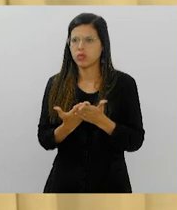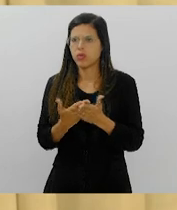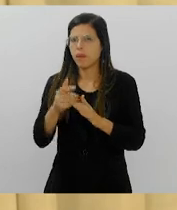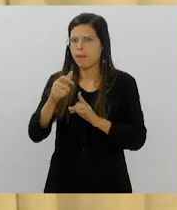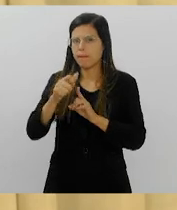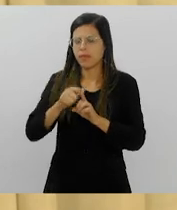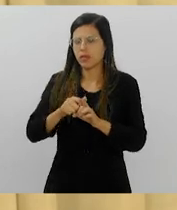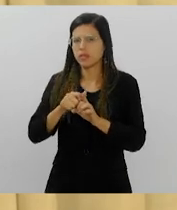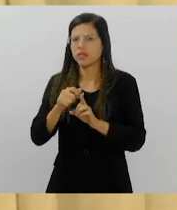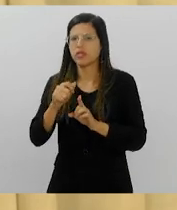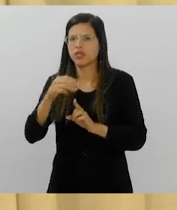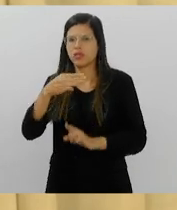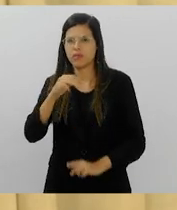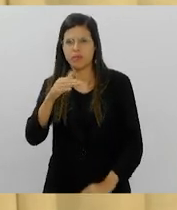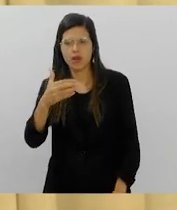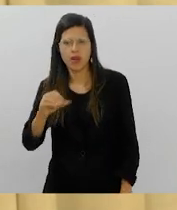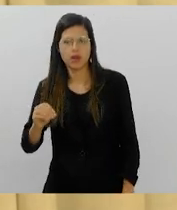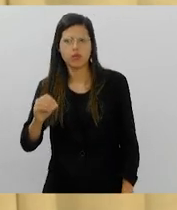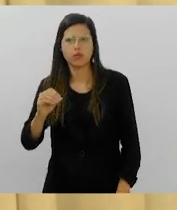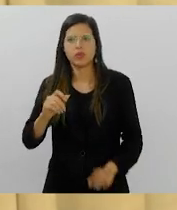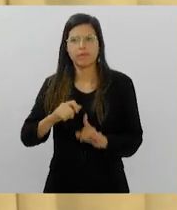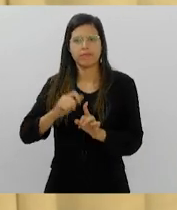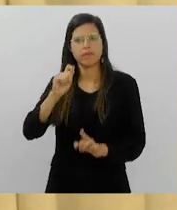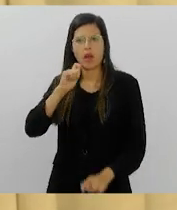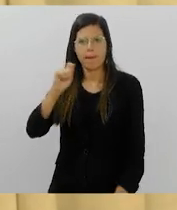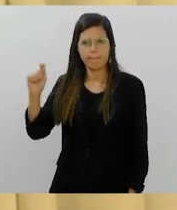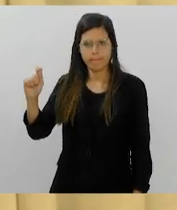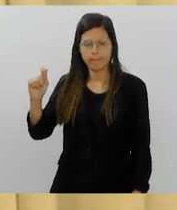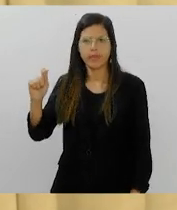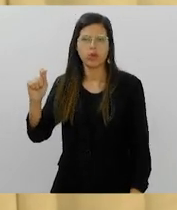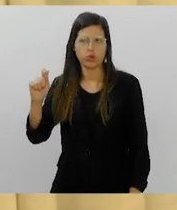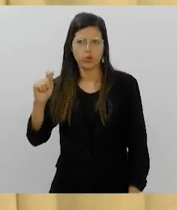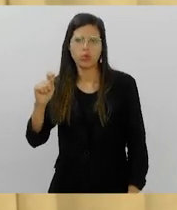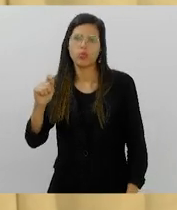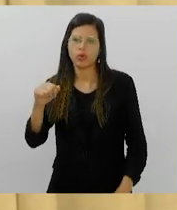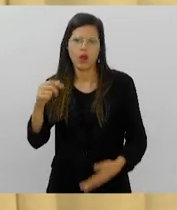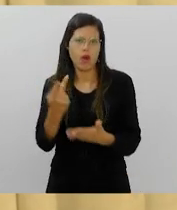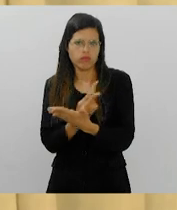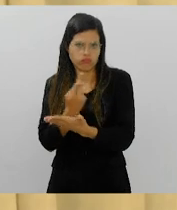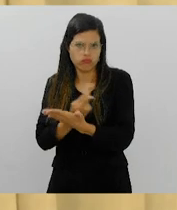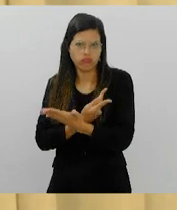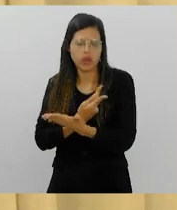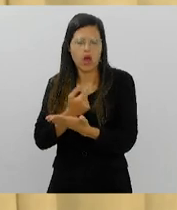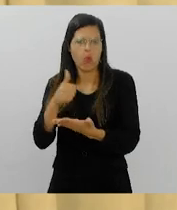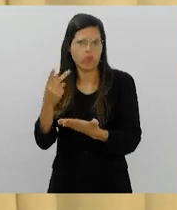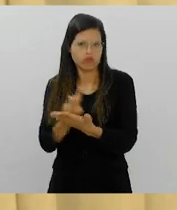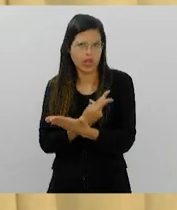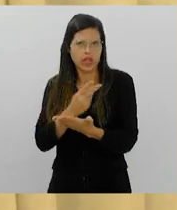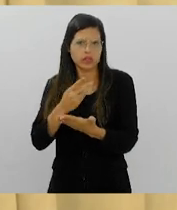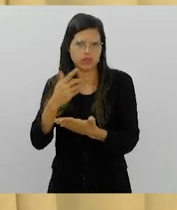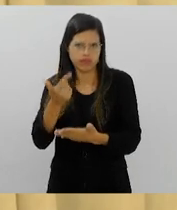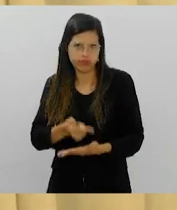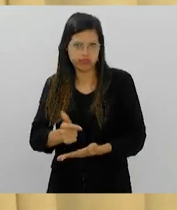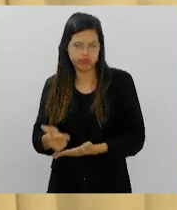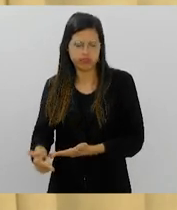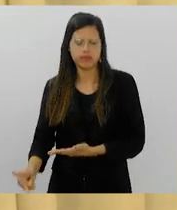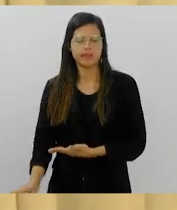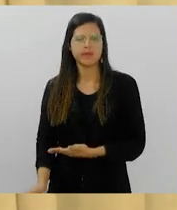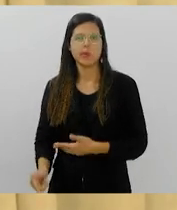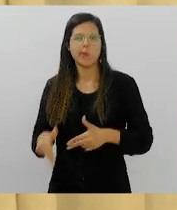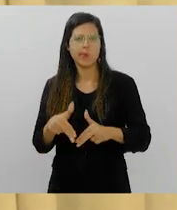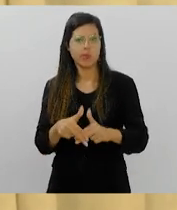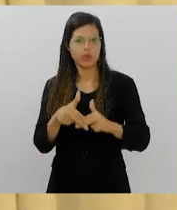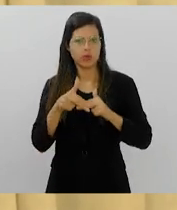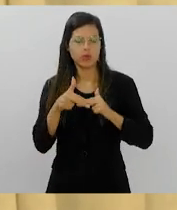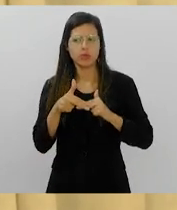abril de todos os anos, que são os meses de maiores incidências, né? Então é justamente por isso a gente